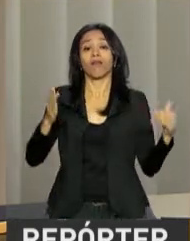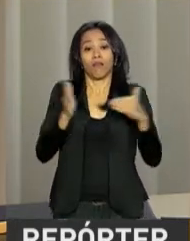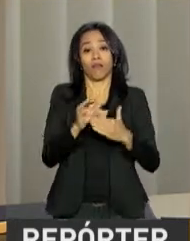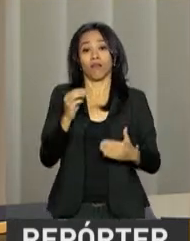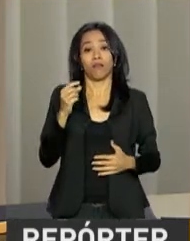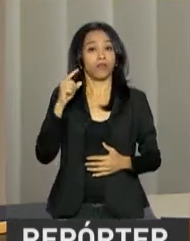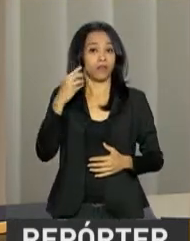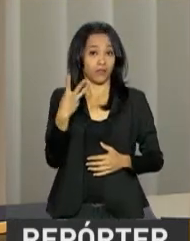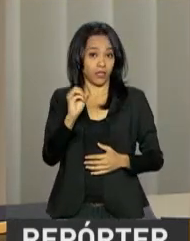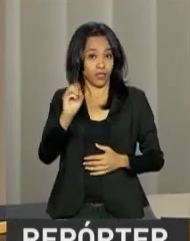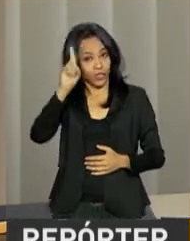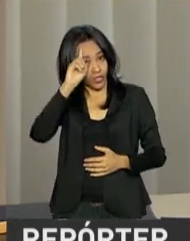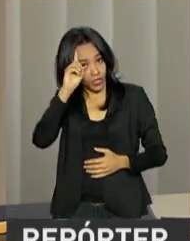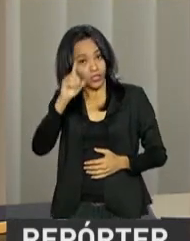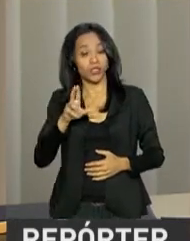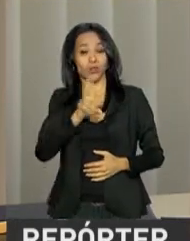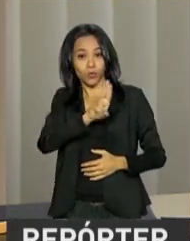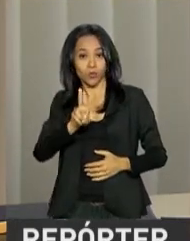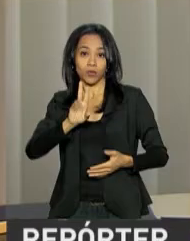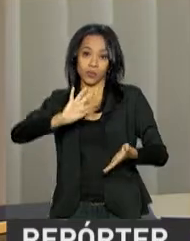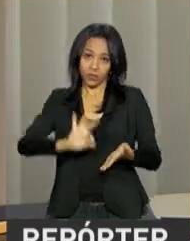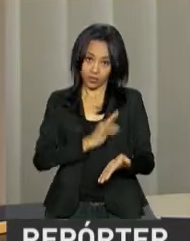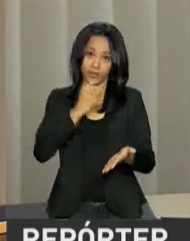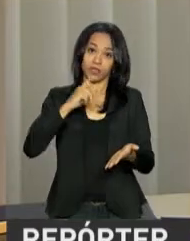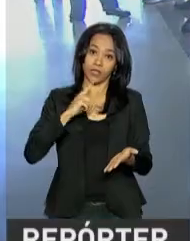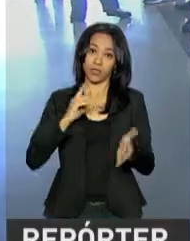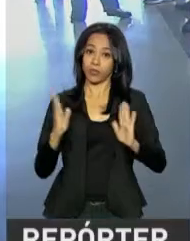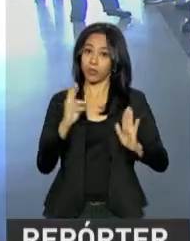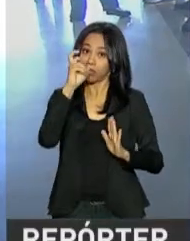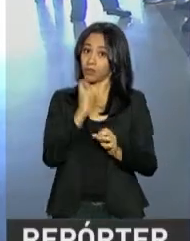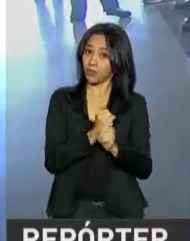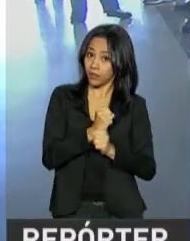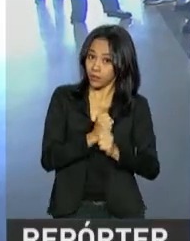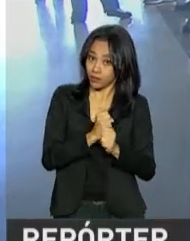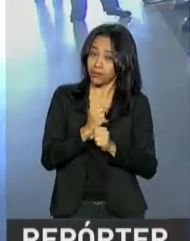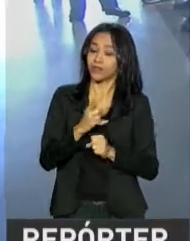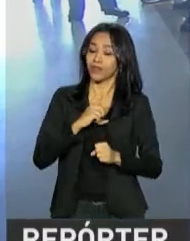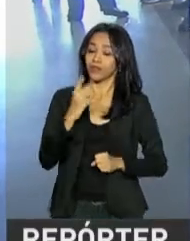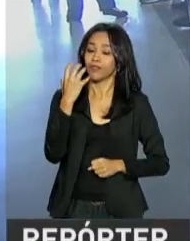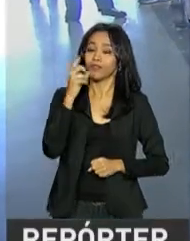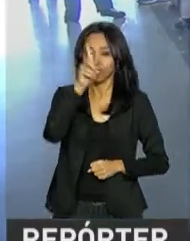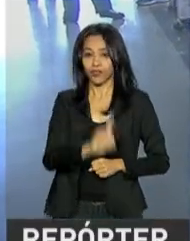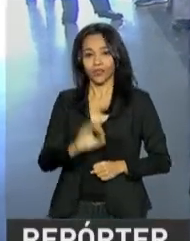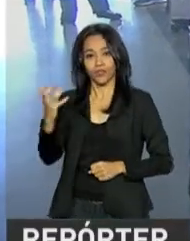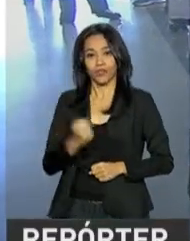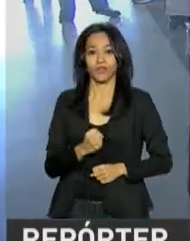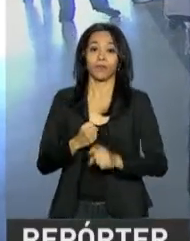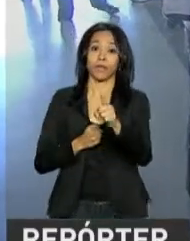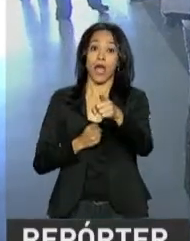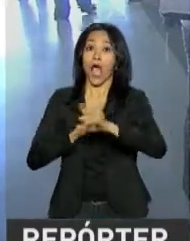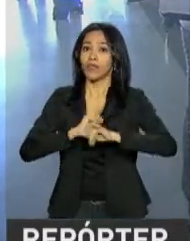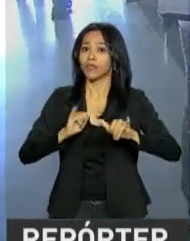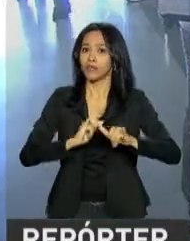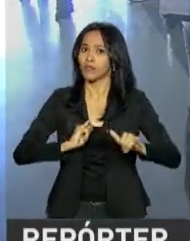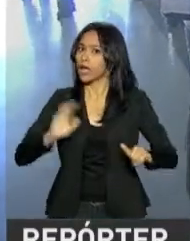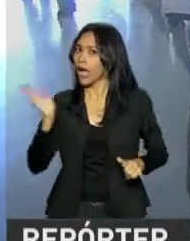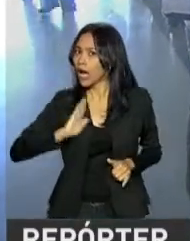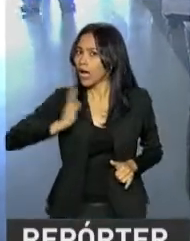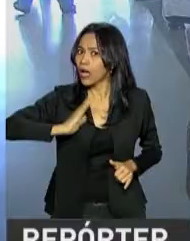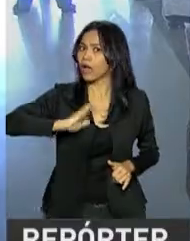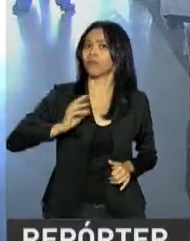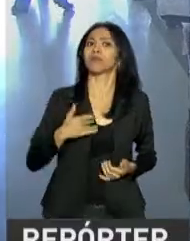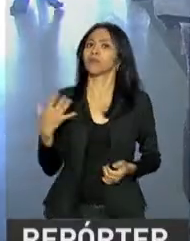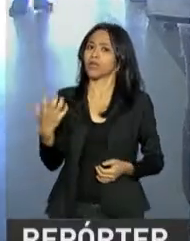e está cadastrado no pis/pasep há pelo menos cinco anos mas é bom os atrasados se apressarem já que não existe previsão